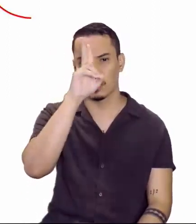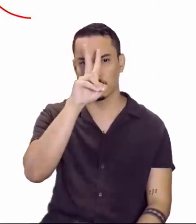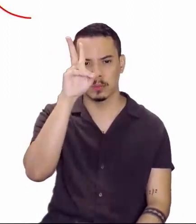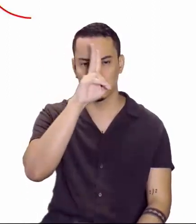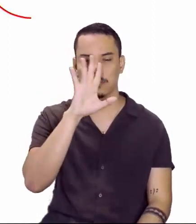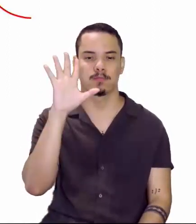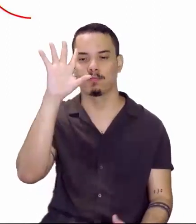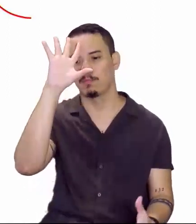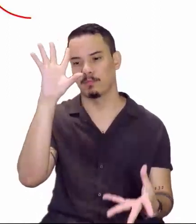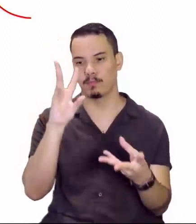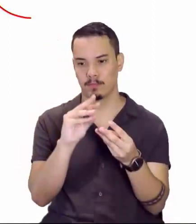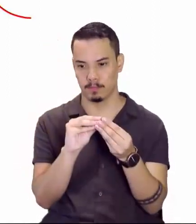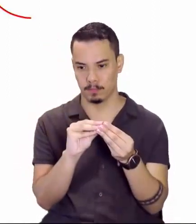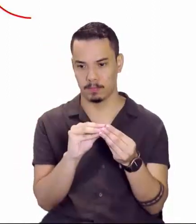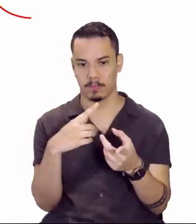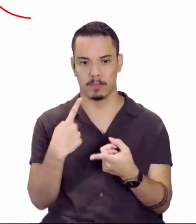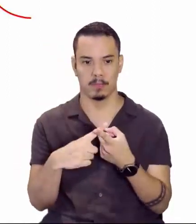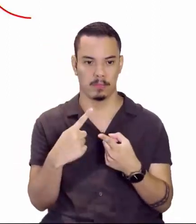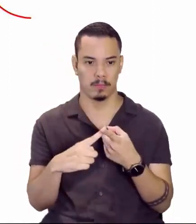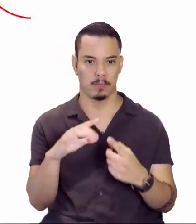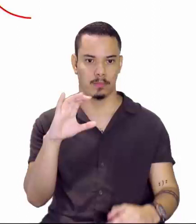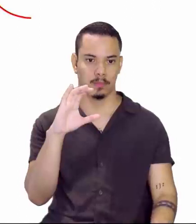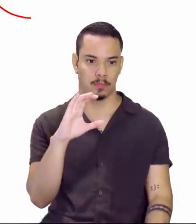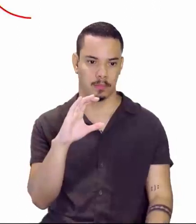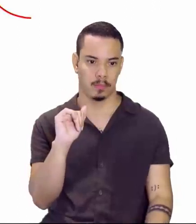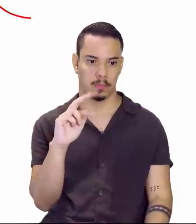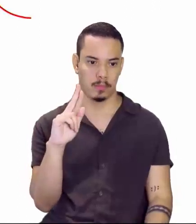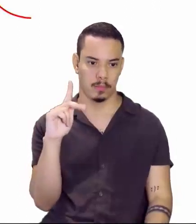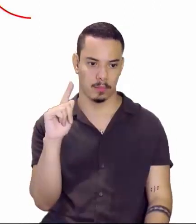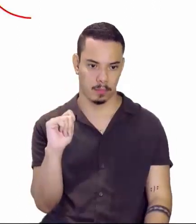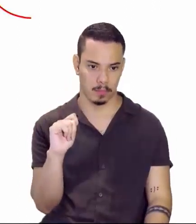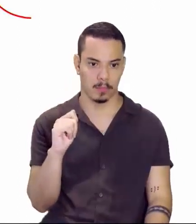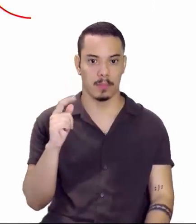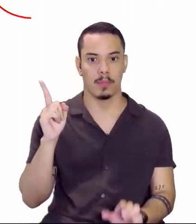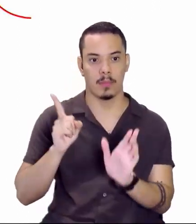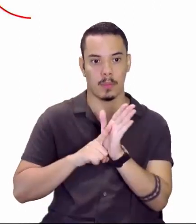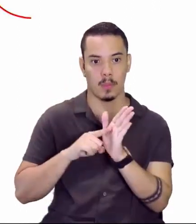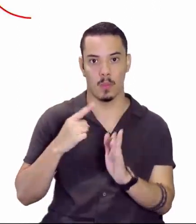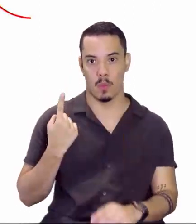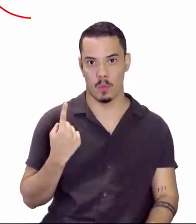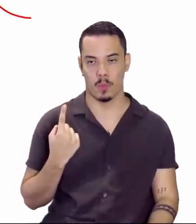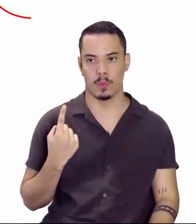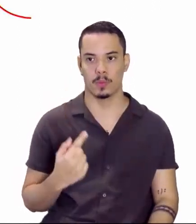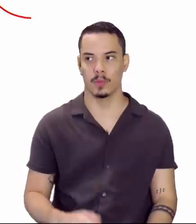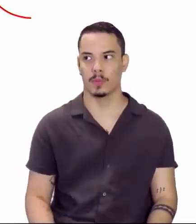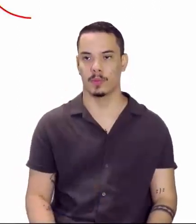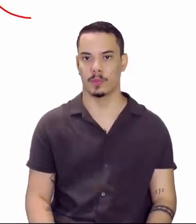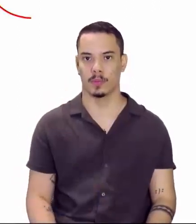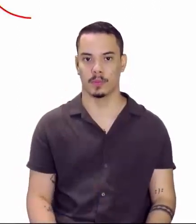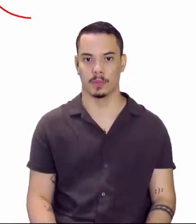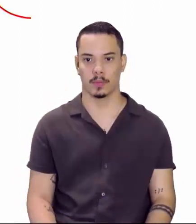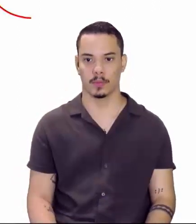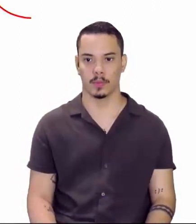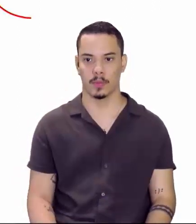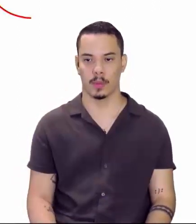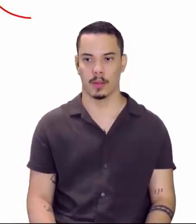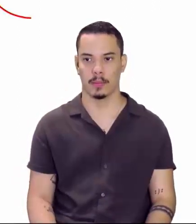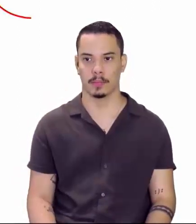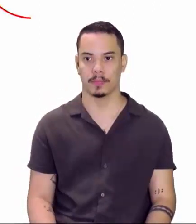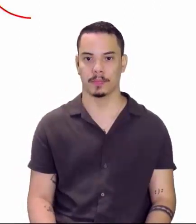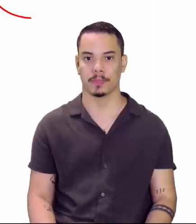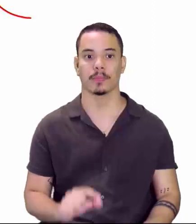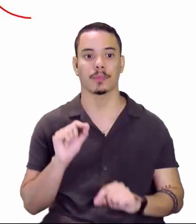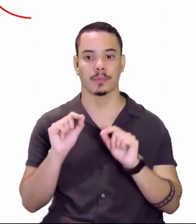pouquinho, a carga dele é menos 1. Sendo assim, o